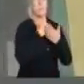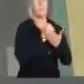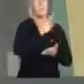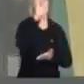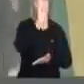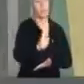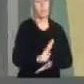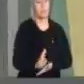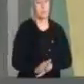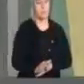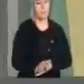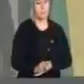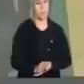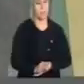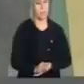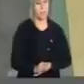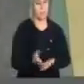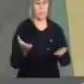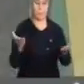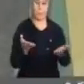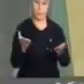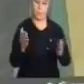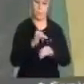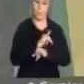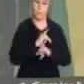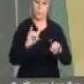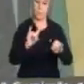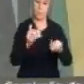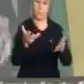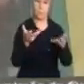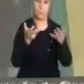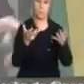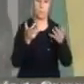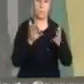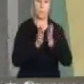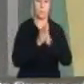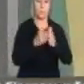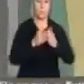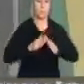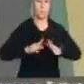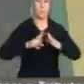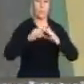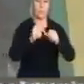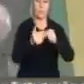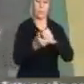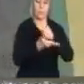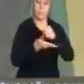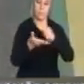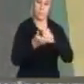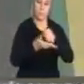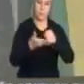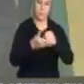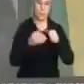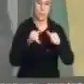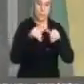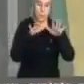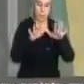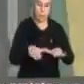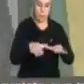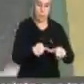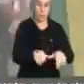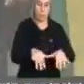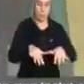além de agora aprovar o substitutivo, queremos aqui solicitar toda a nossa base que permaneça em